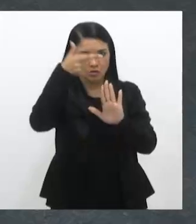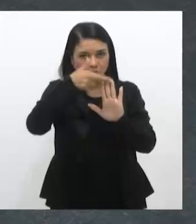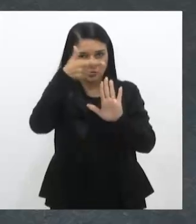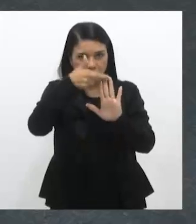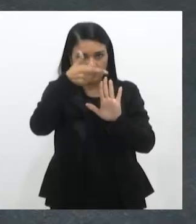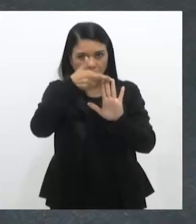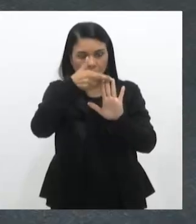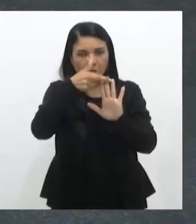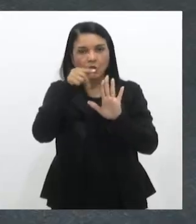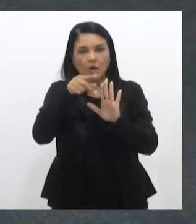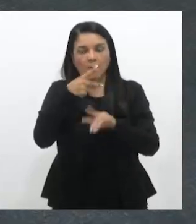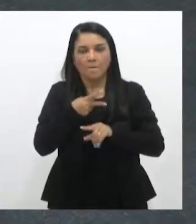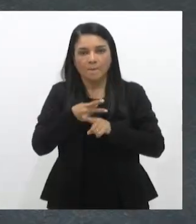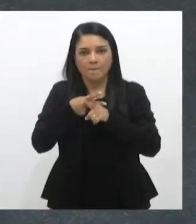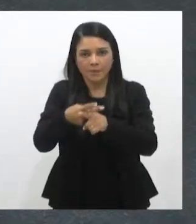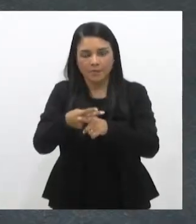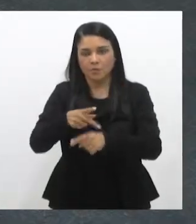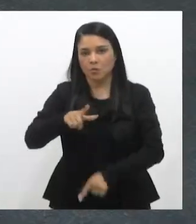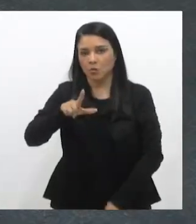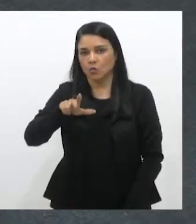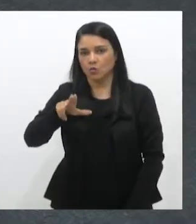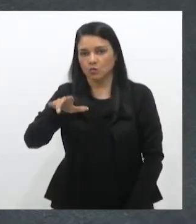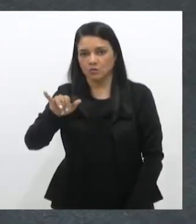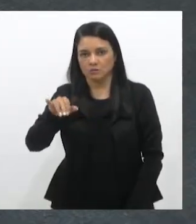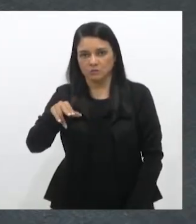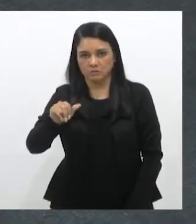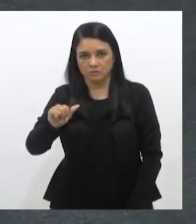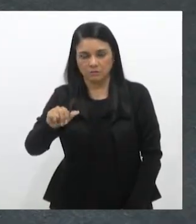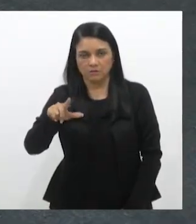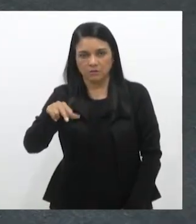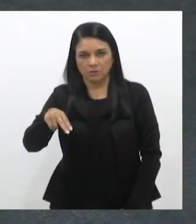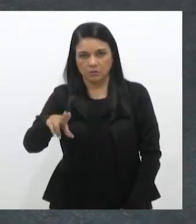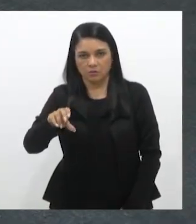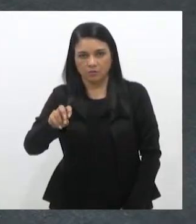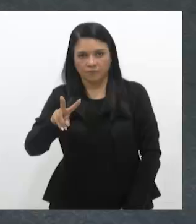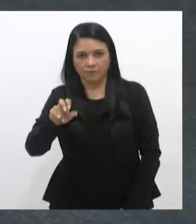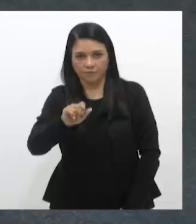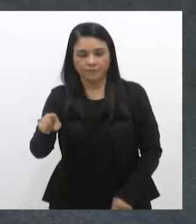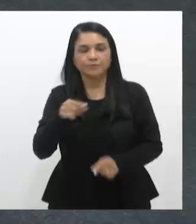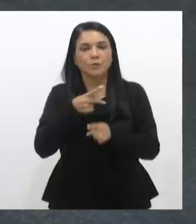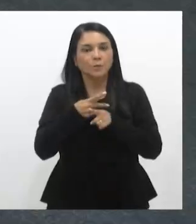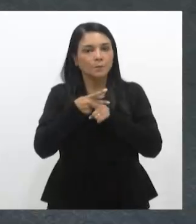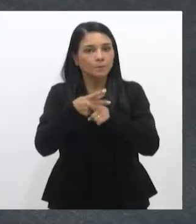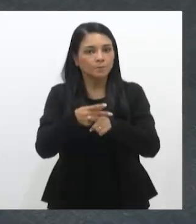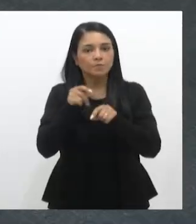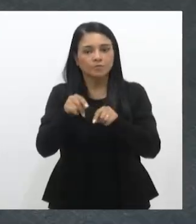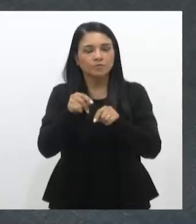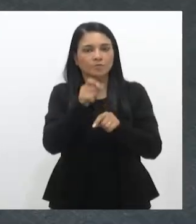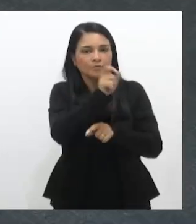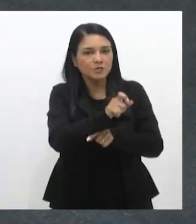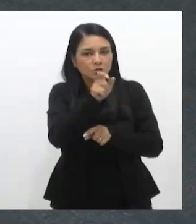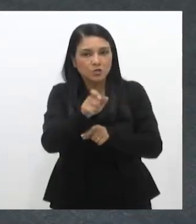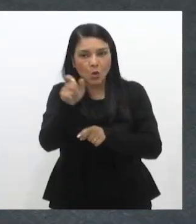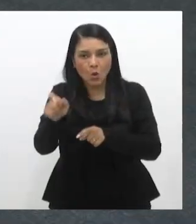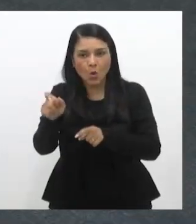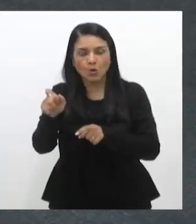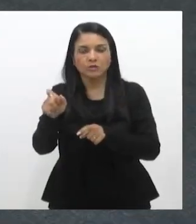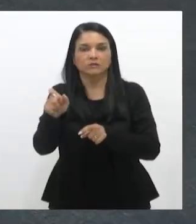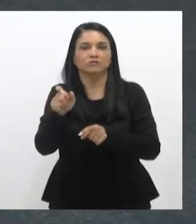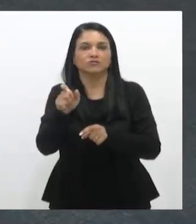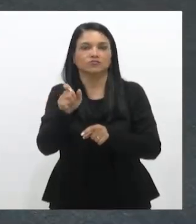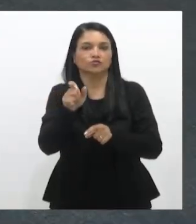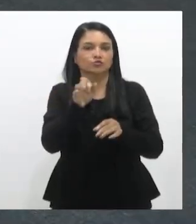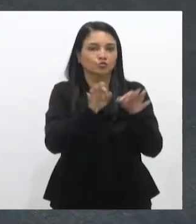aqui que institui o prêmio Luciana Novaes. Esse prêmio, presidente, ele é destinado a premiar pessoas físicas e jurídicas